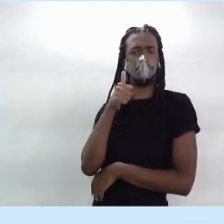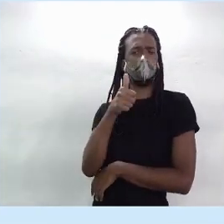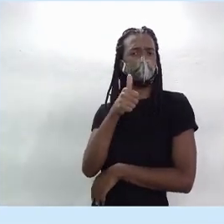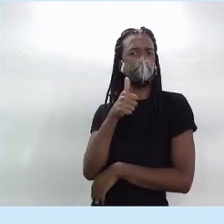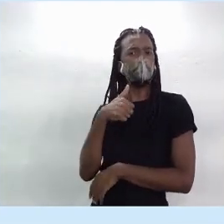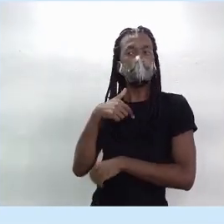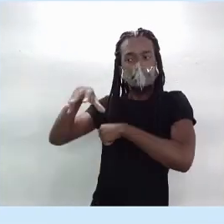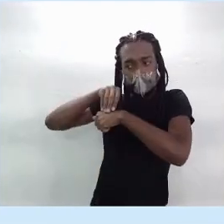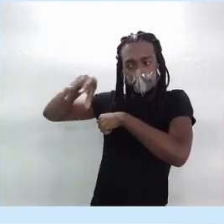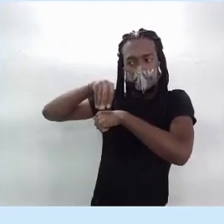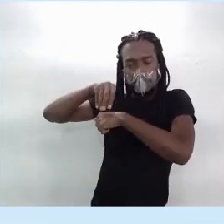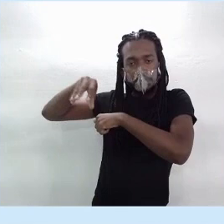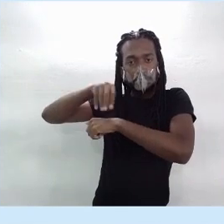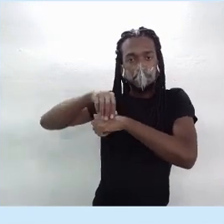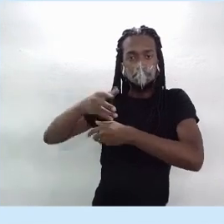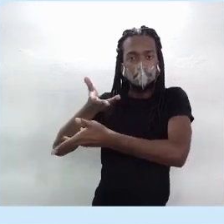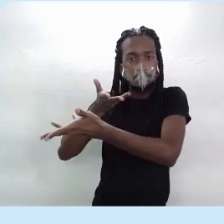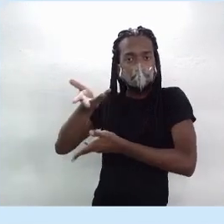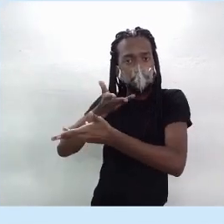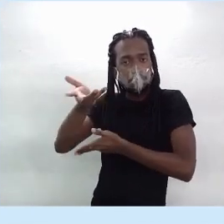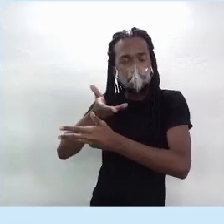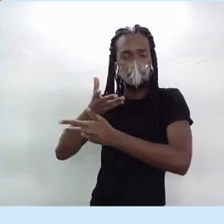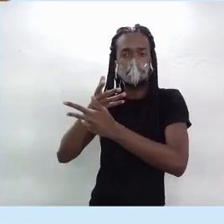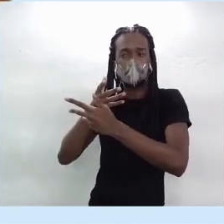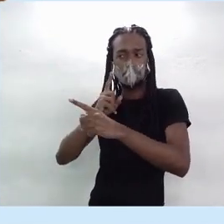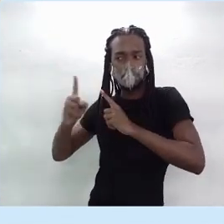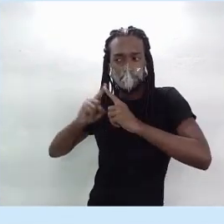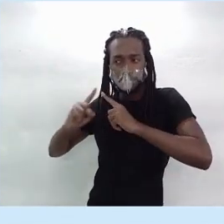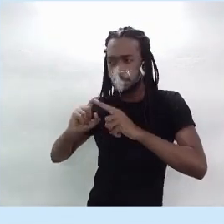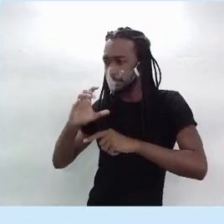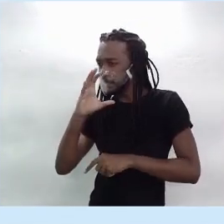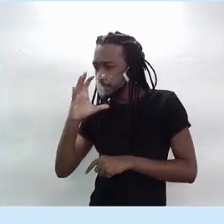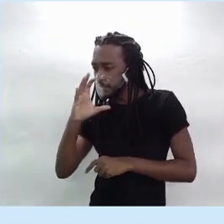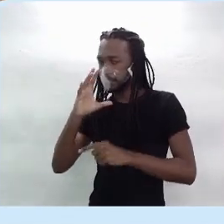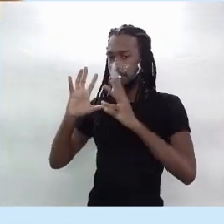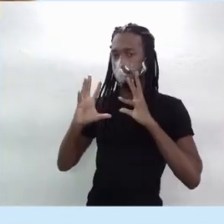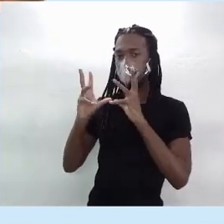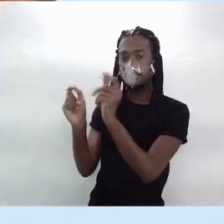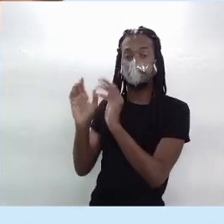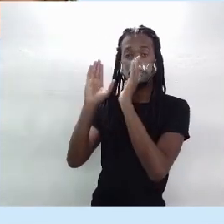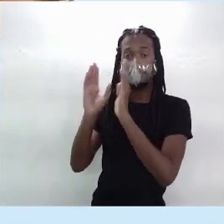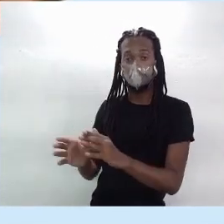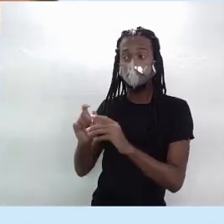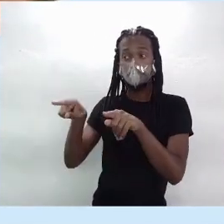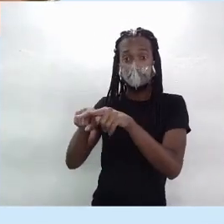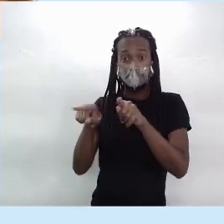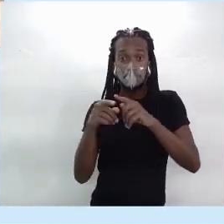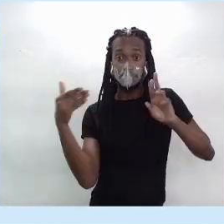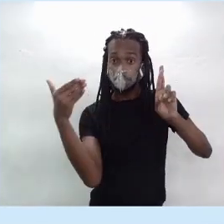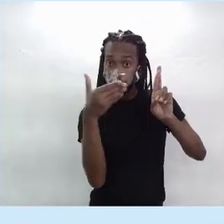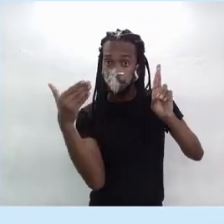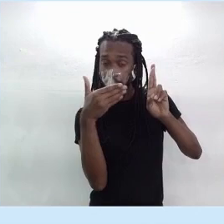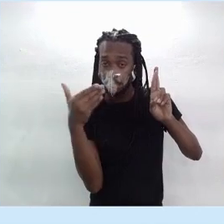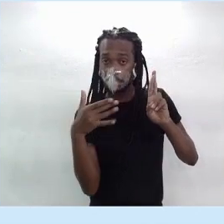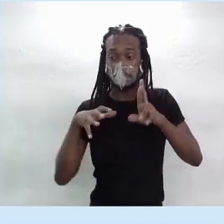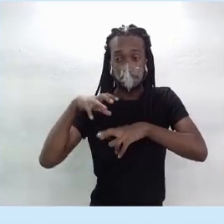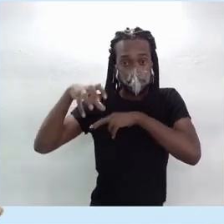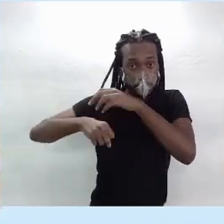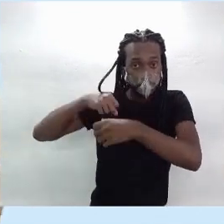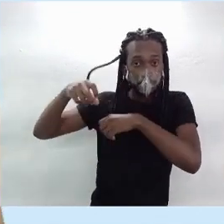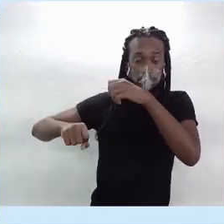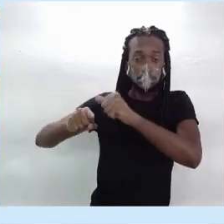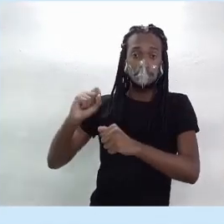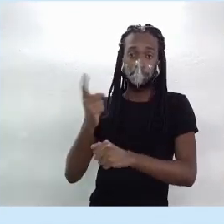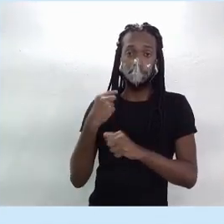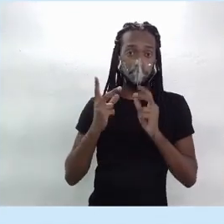esse dialogismo, esse diálogo com todos, a representatividade, a busca.